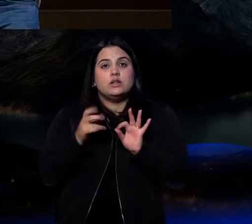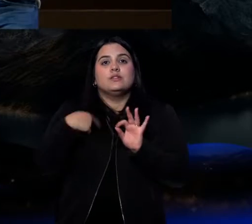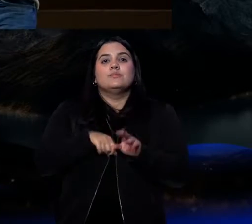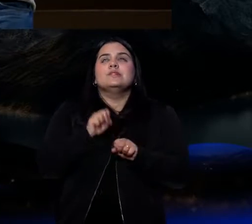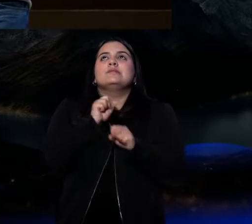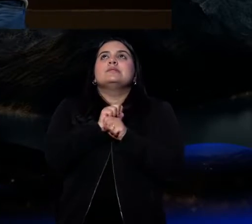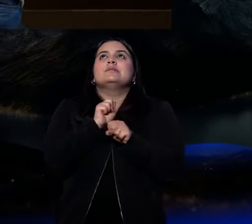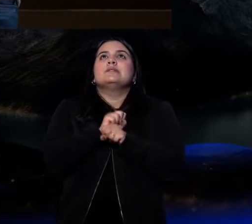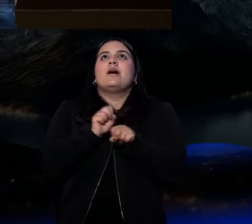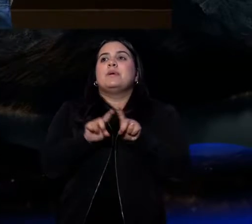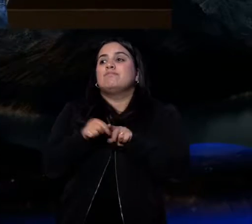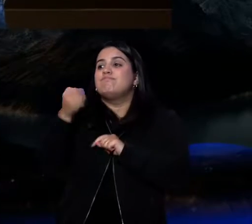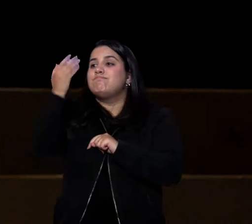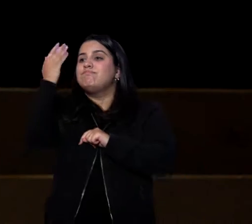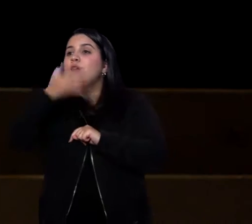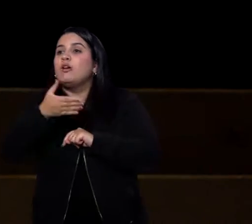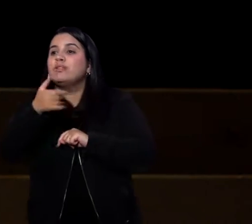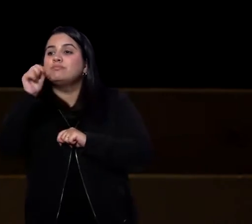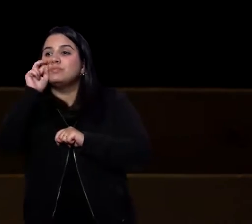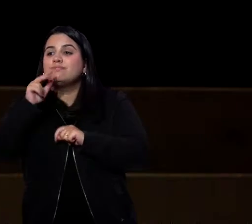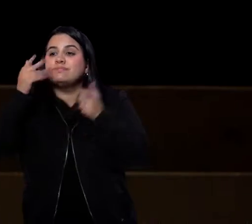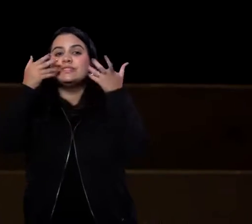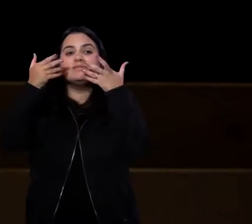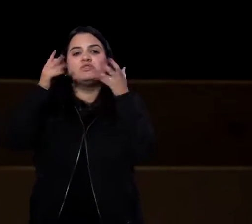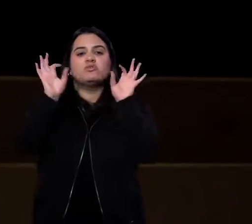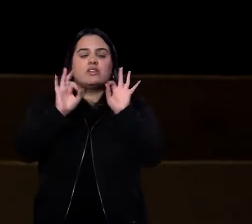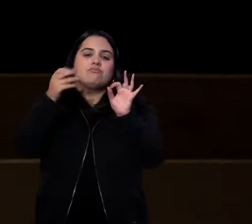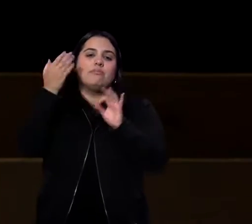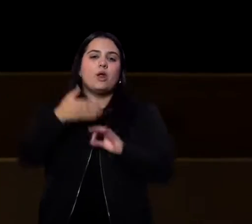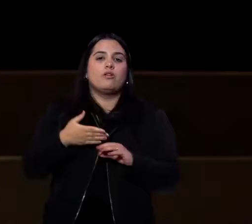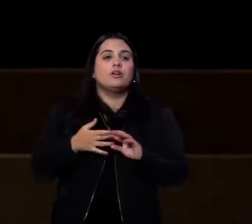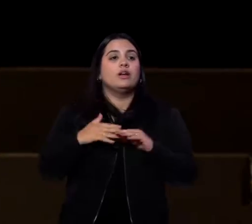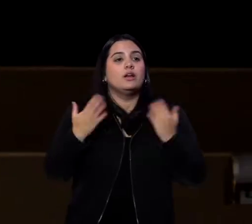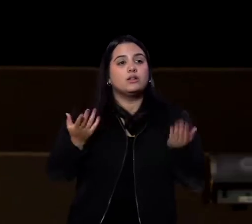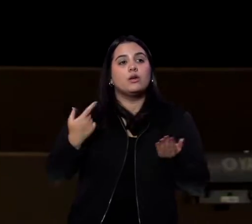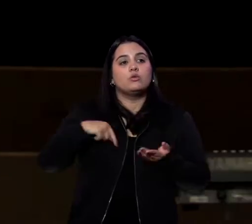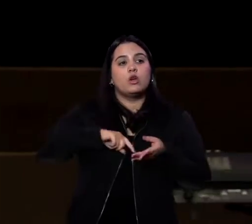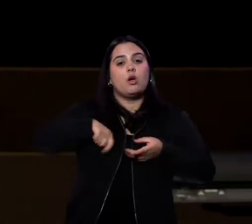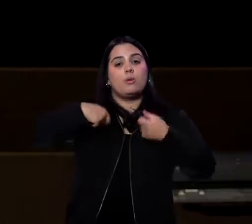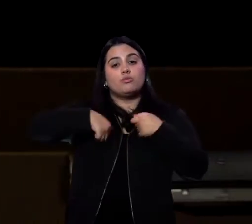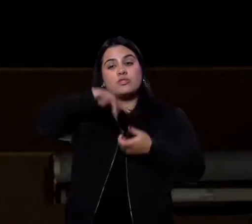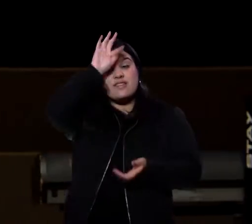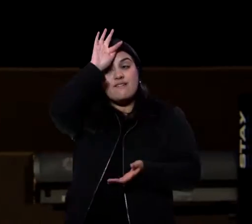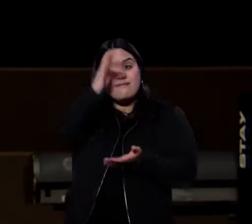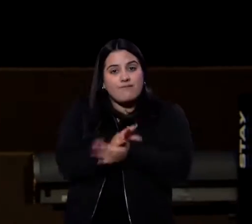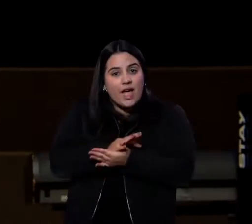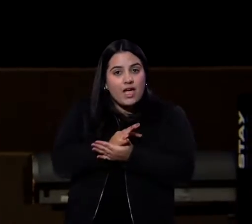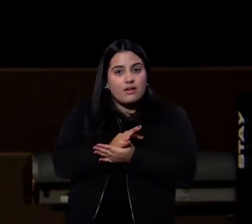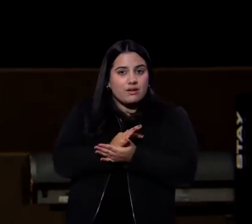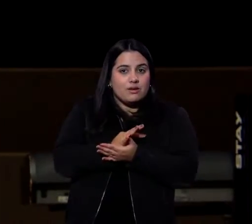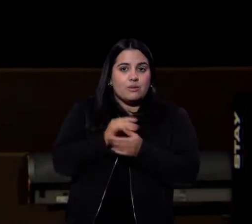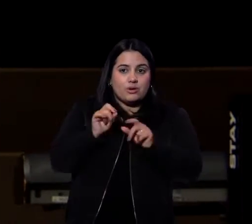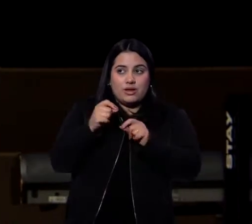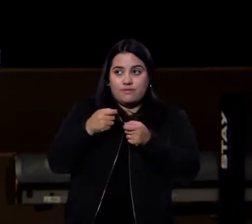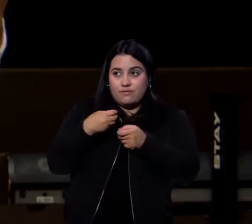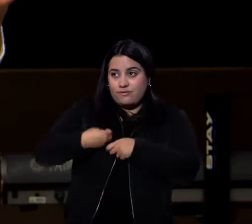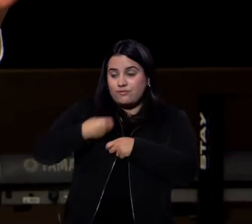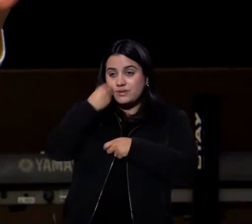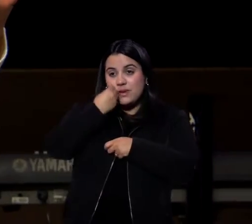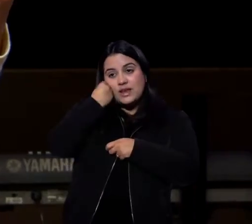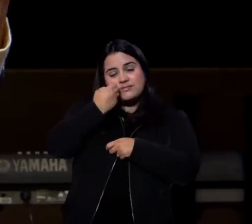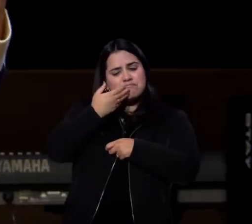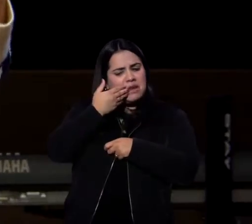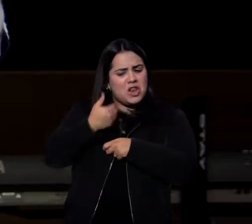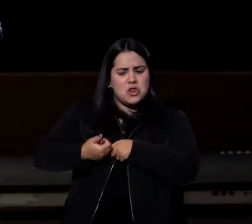vemos. Então, cara, a gente precisa ter fé para que a gente possa viver coisas ainda maiores na presença de Deus. Por